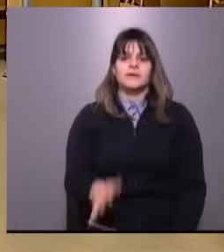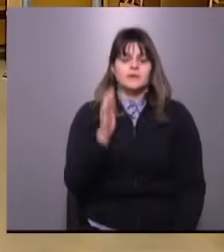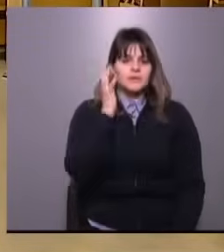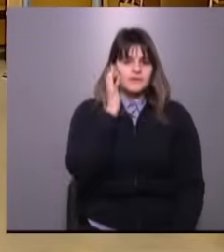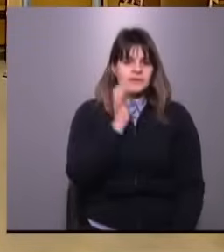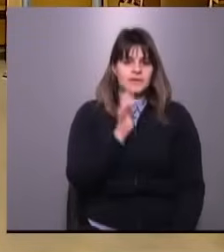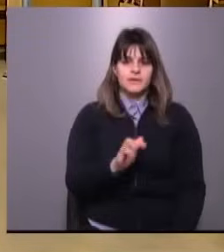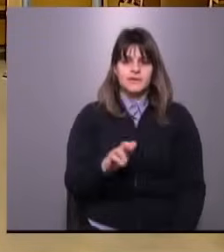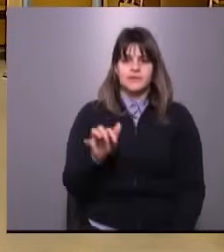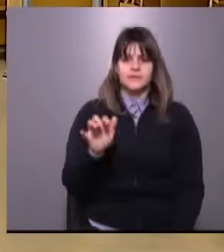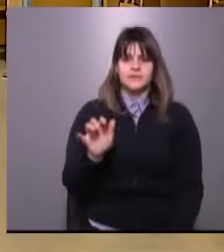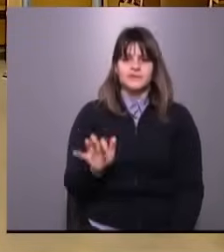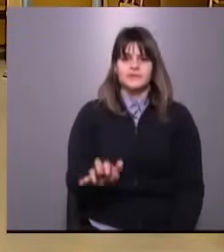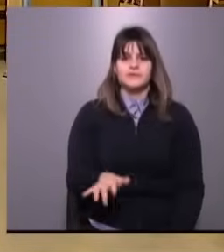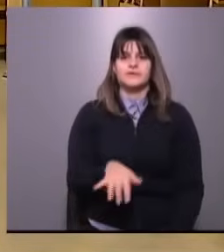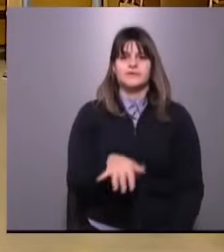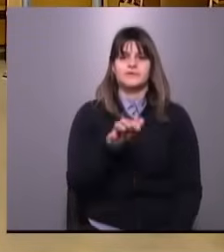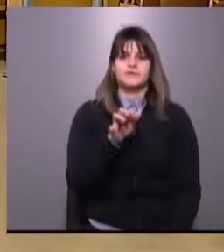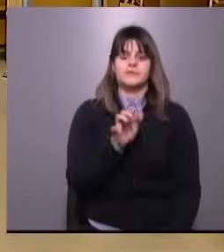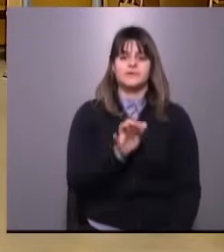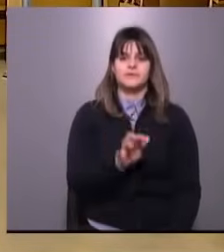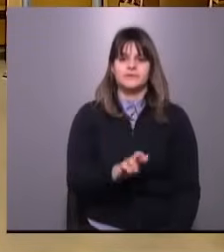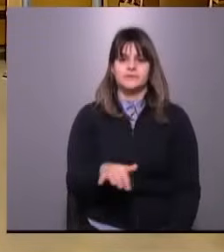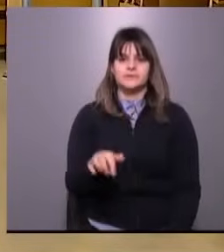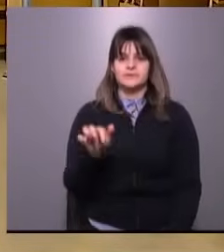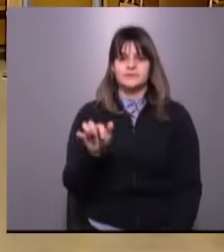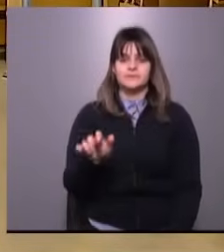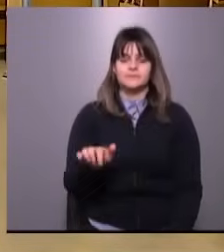Amém.